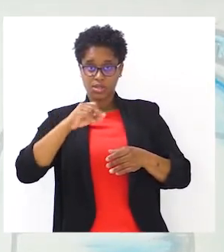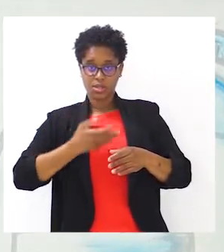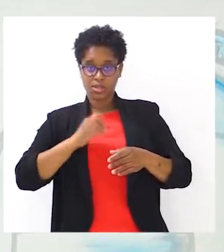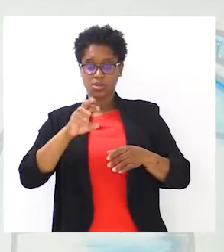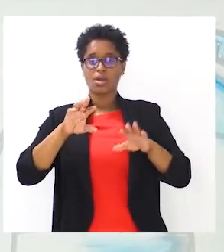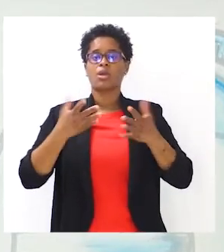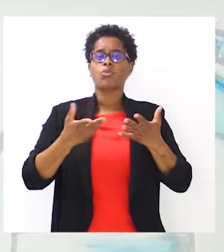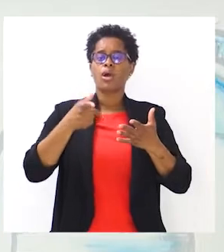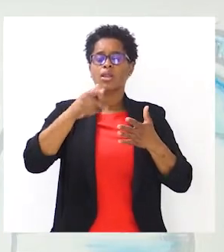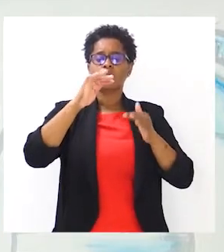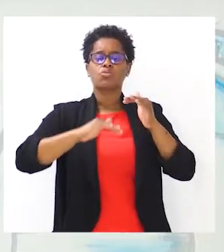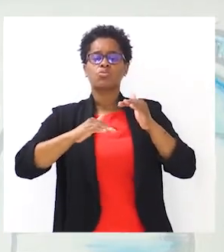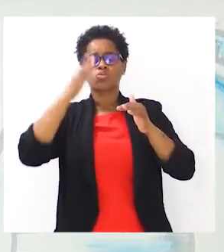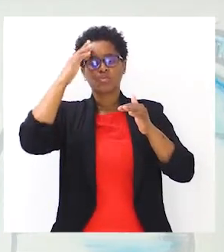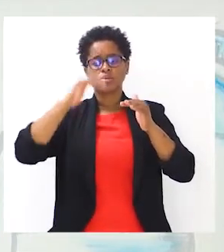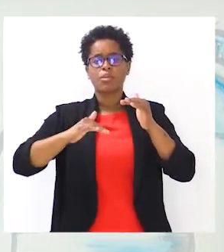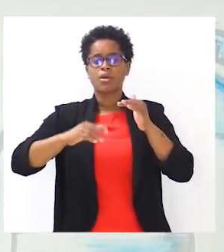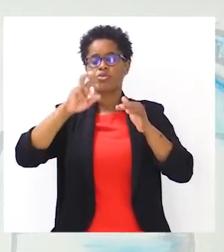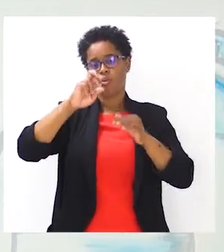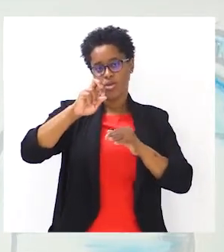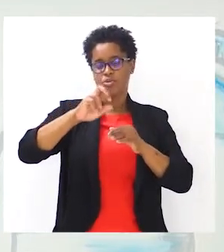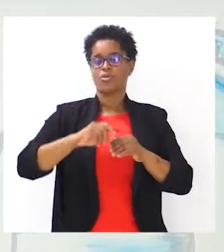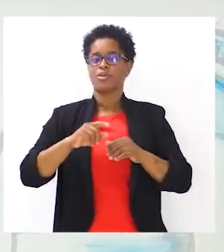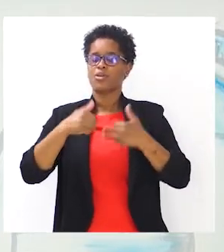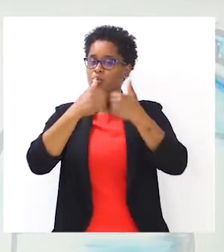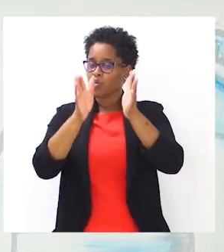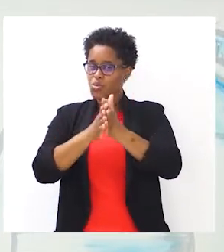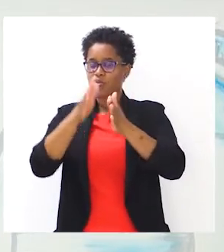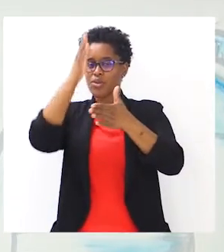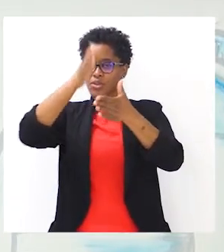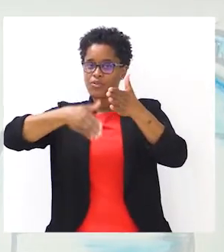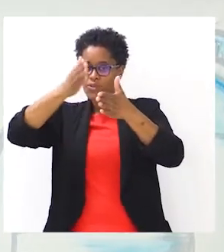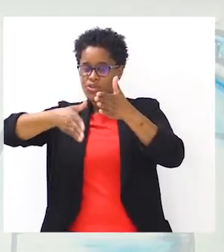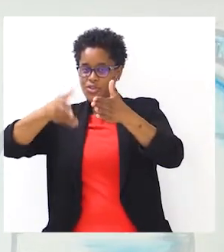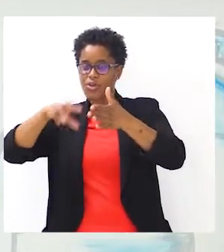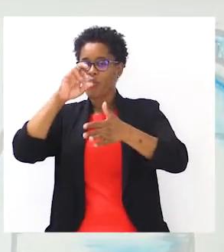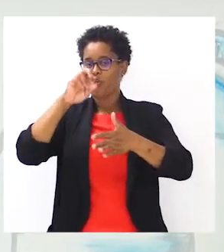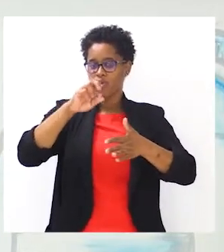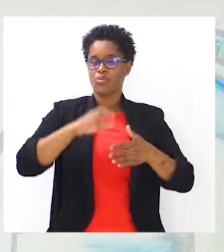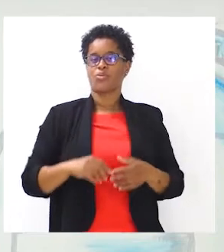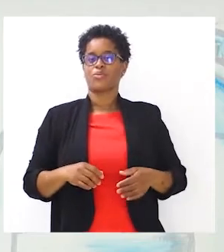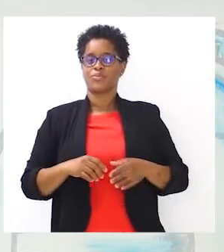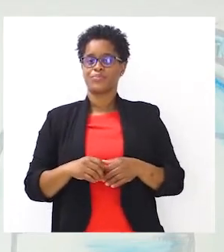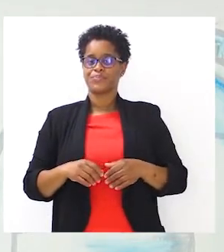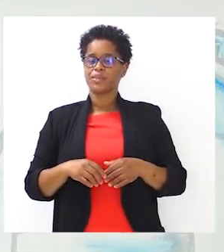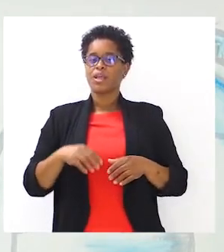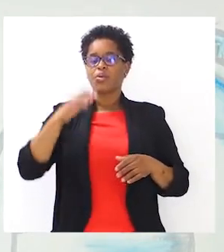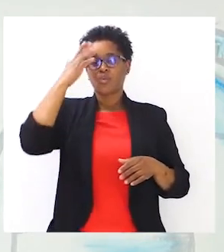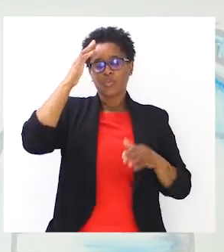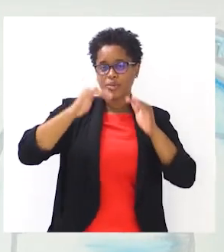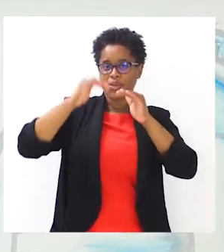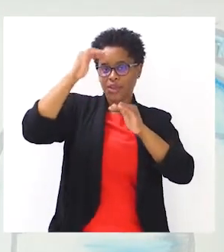na fração 1/8? 8. Portanto, o inteiro foi dividido em 8 partes. O